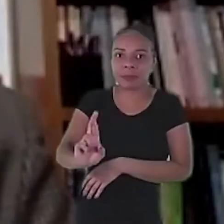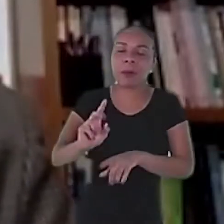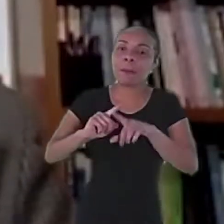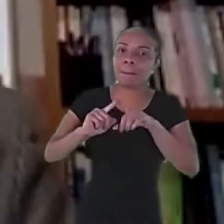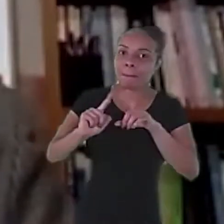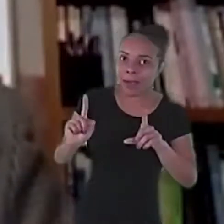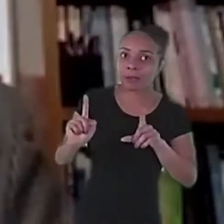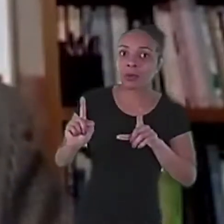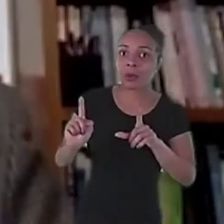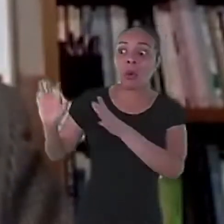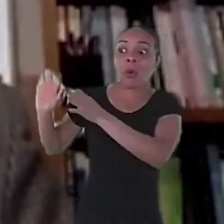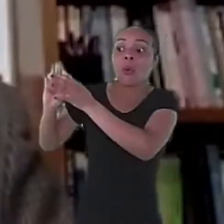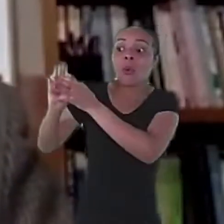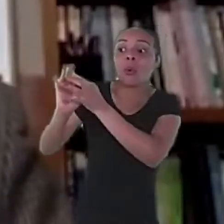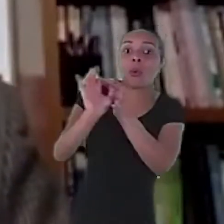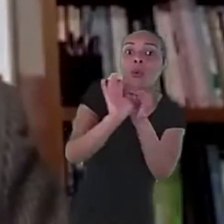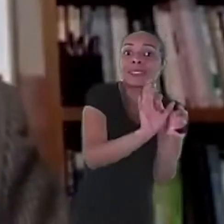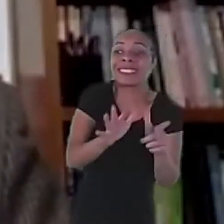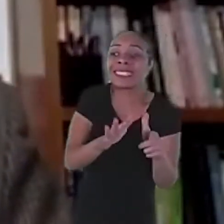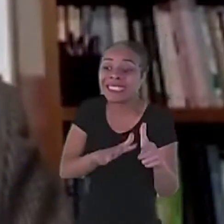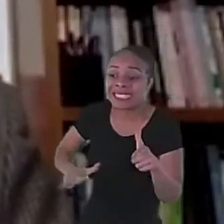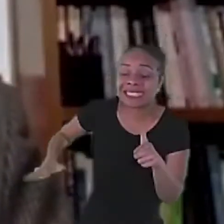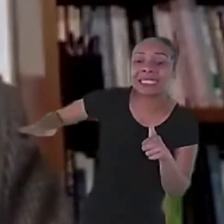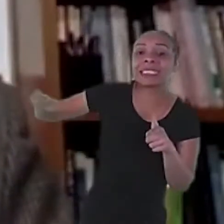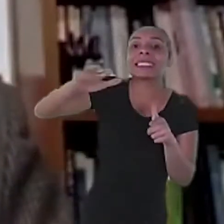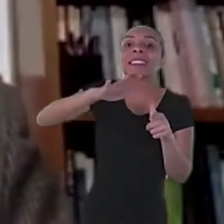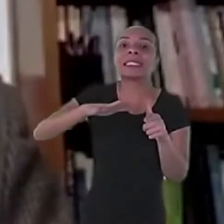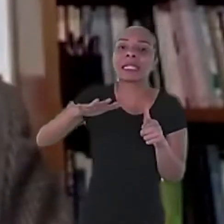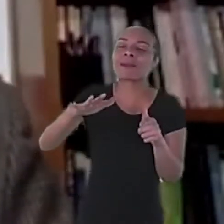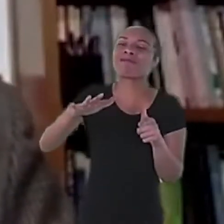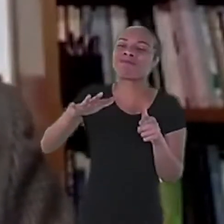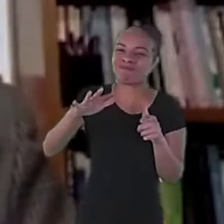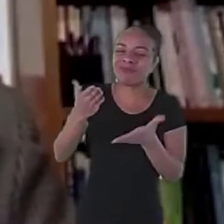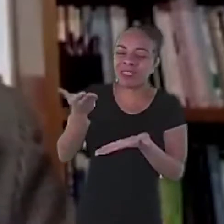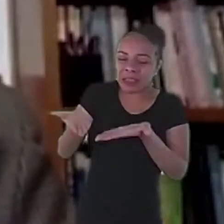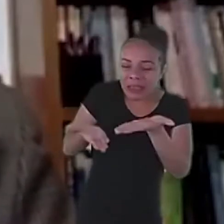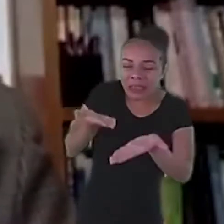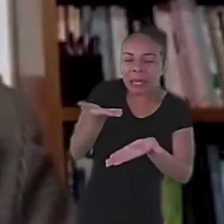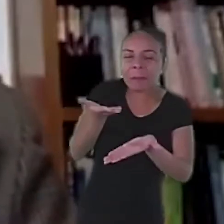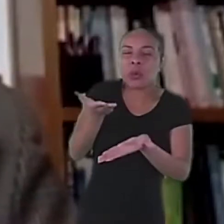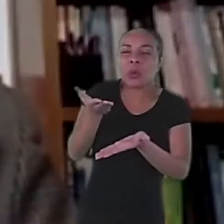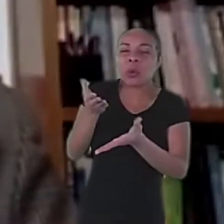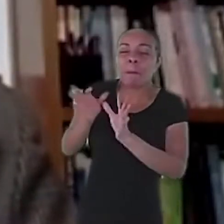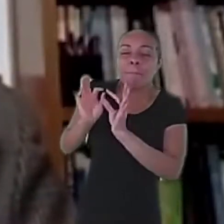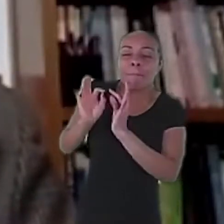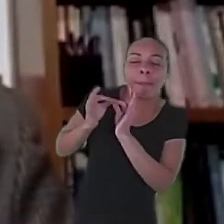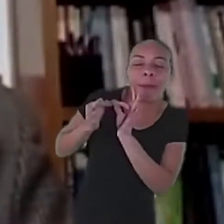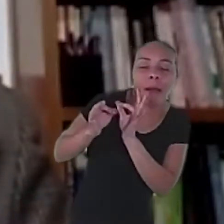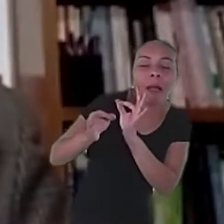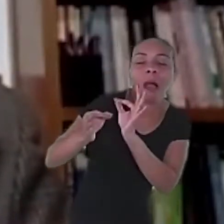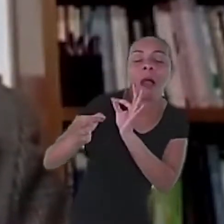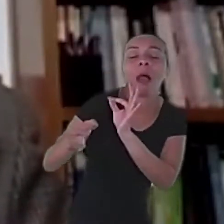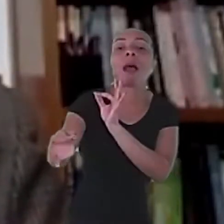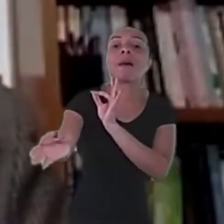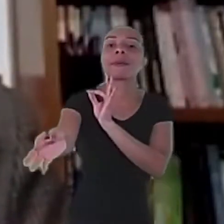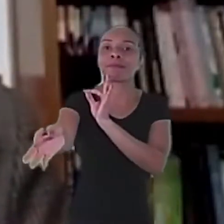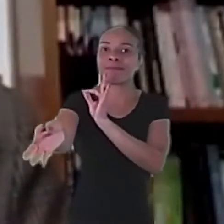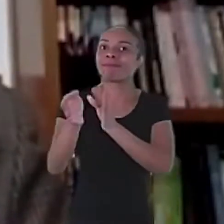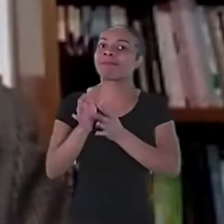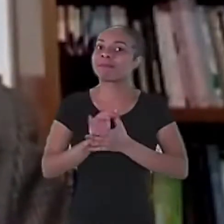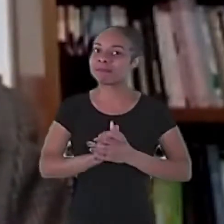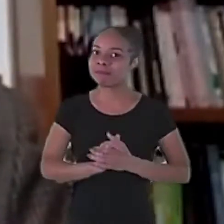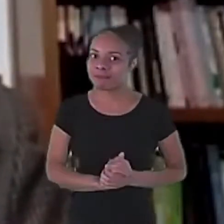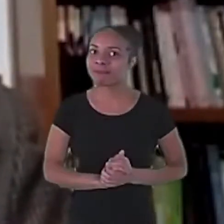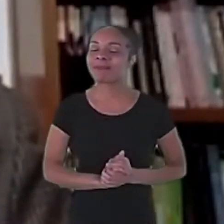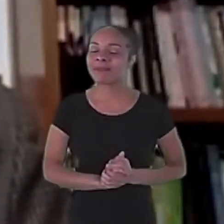contexto mais geral, ele é um tratamento longo. Eu diria que é